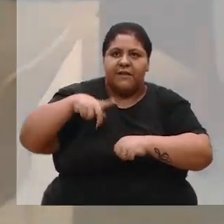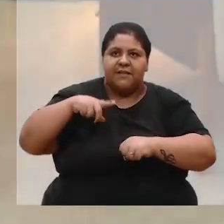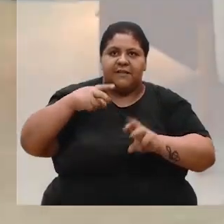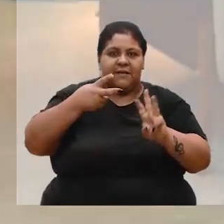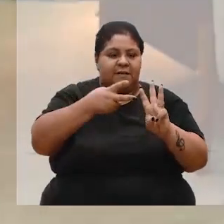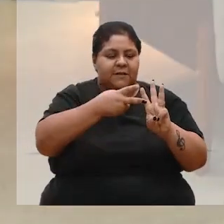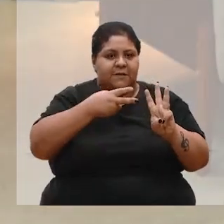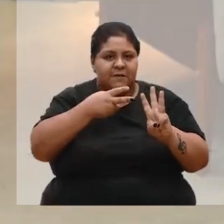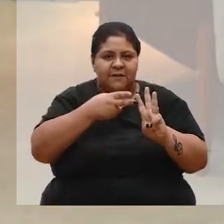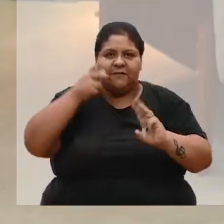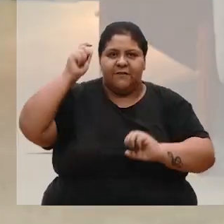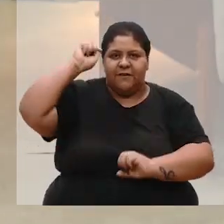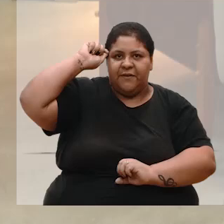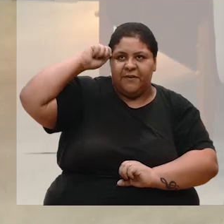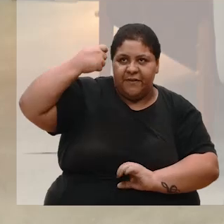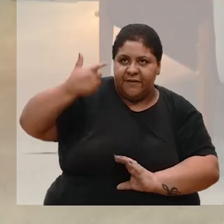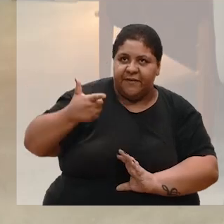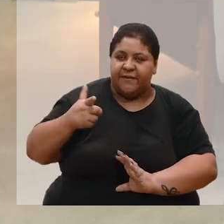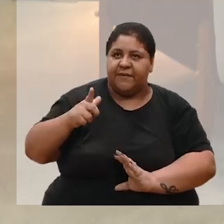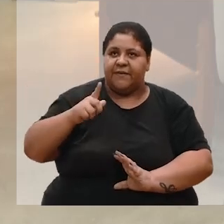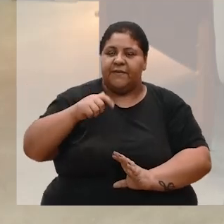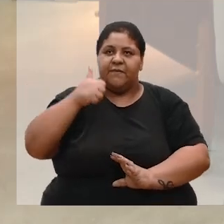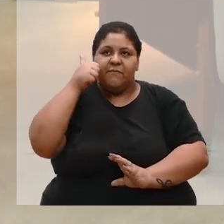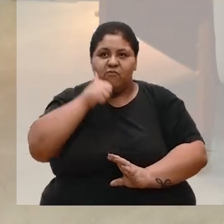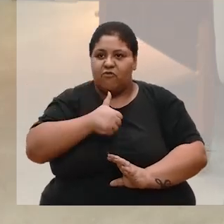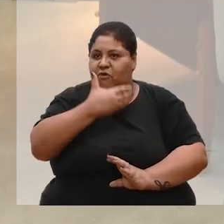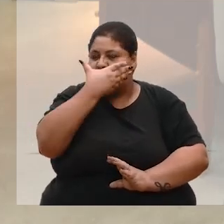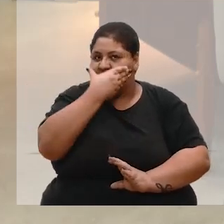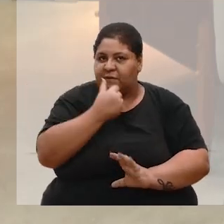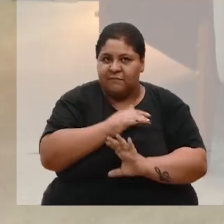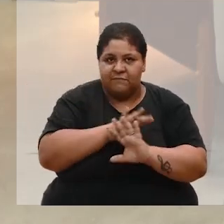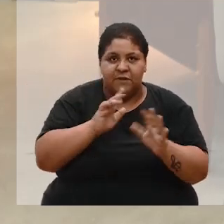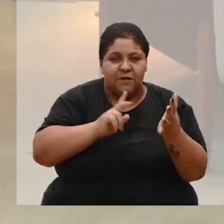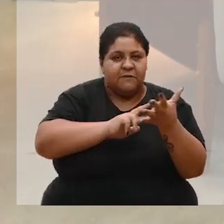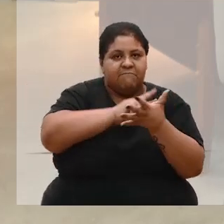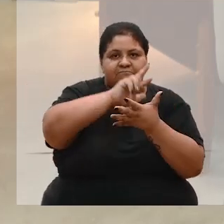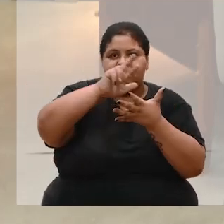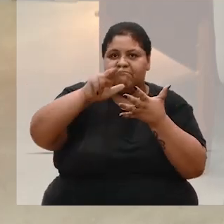temos negros, nós temos, sabe, mulheres, homens, né, vários